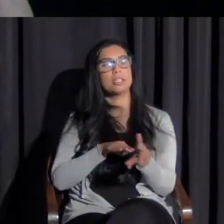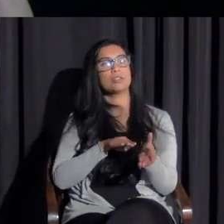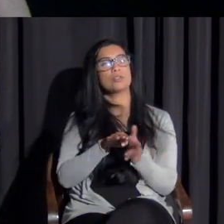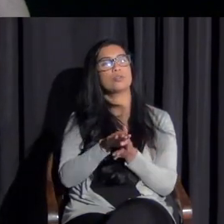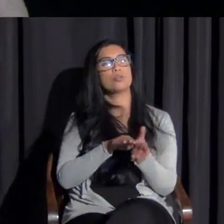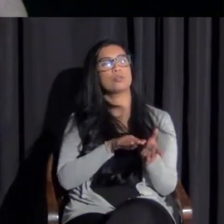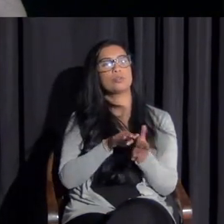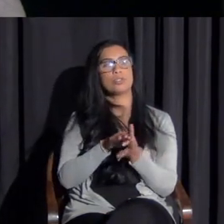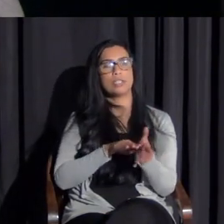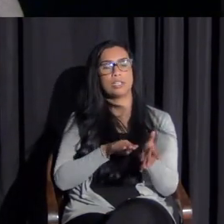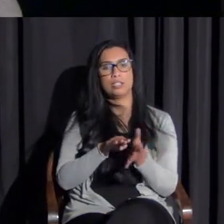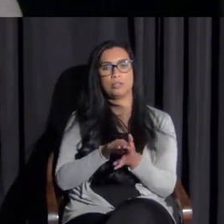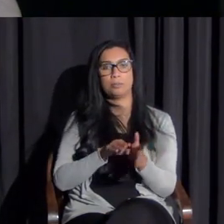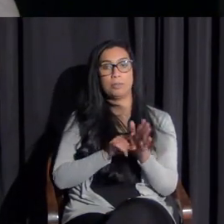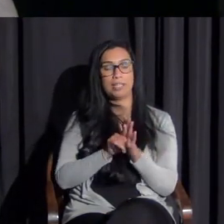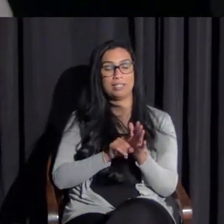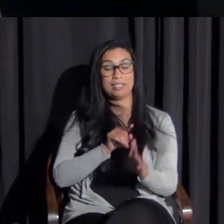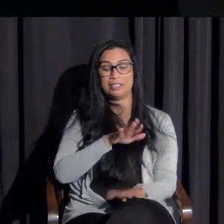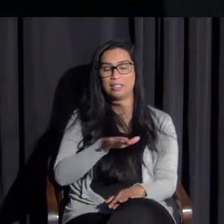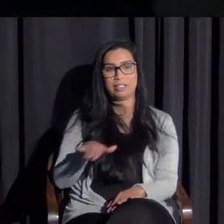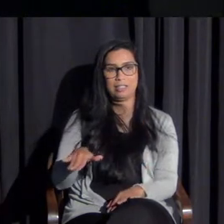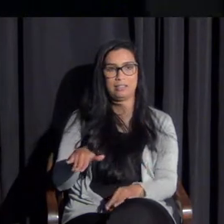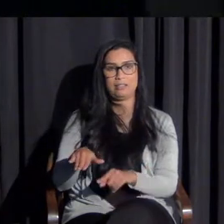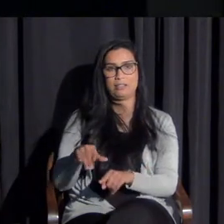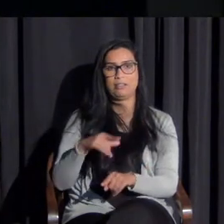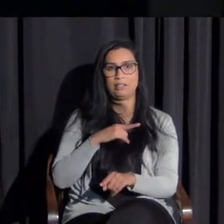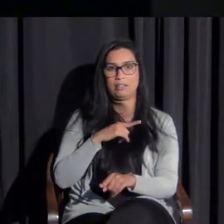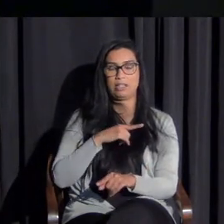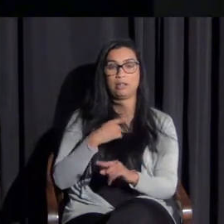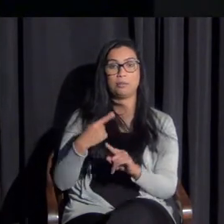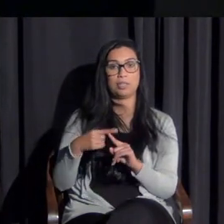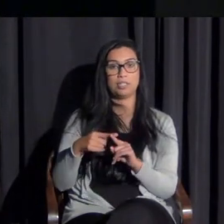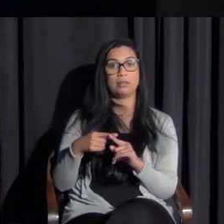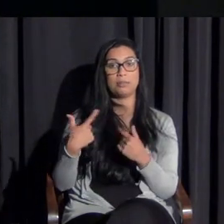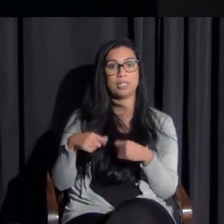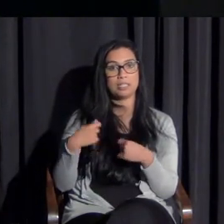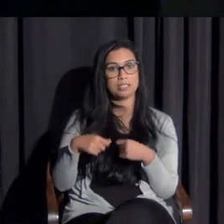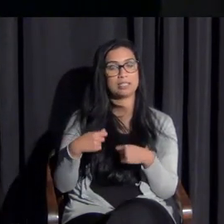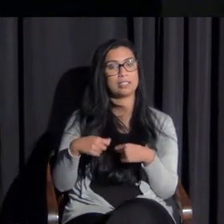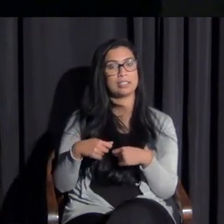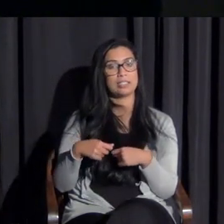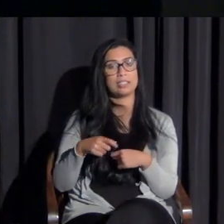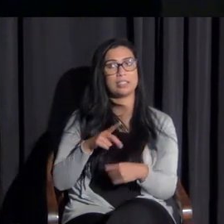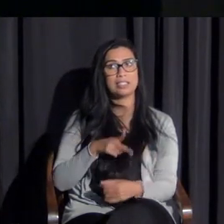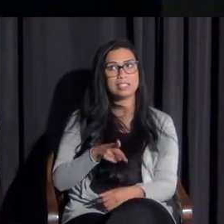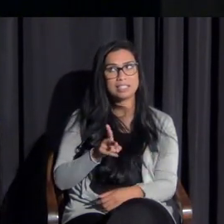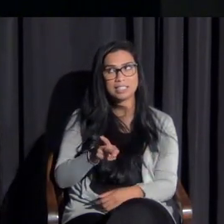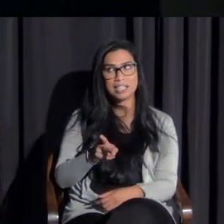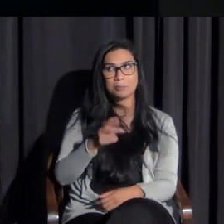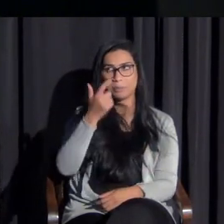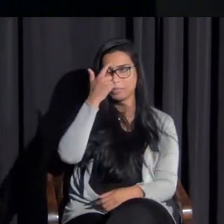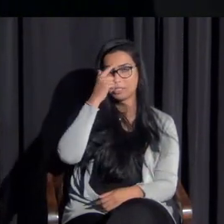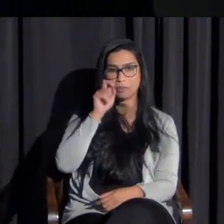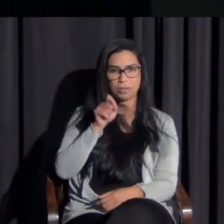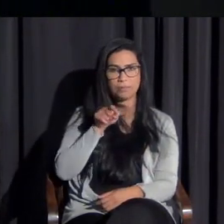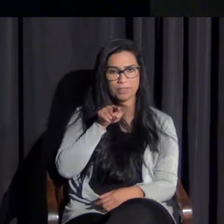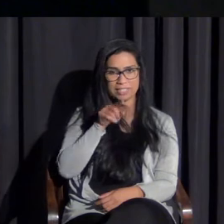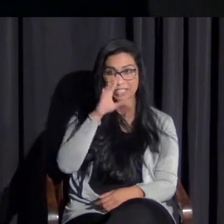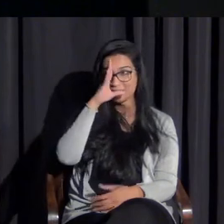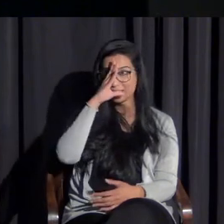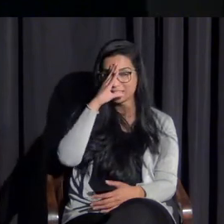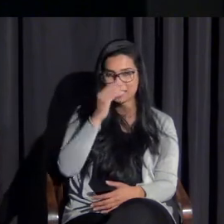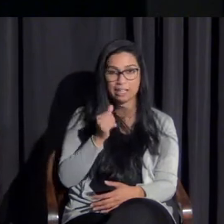fazendo pesquisa com as crianças, né, que a gente precisa partir do princípio sempre de que a gente não sabe tudo sobre as crianças, né,